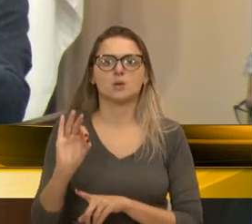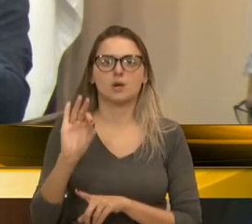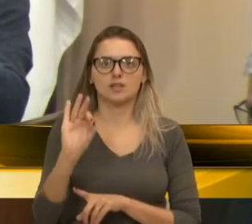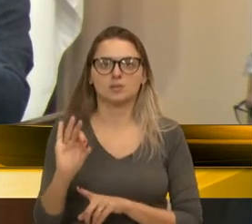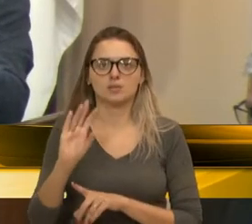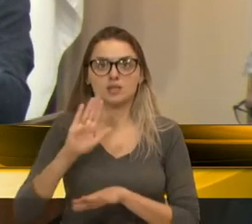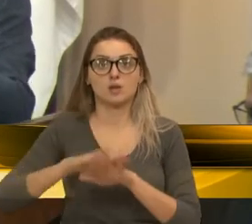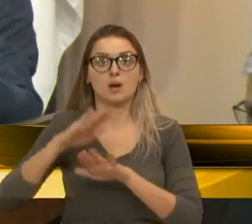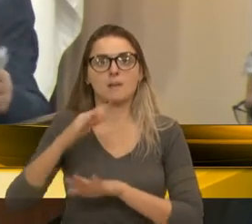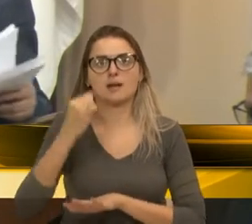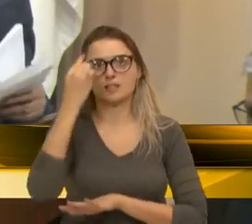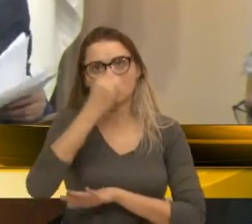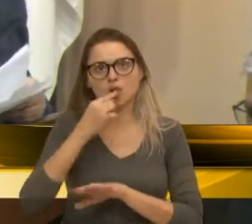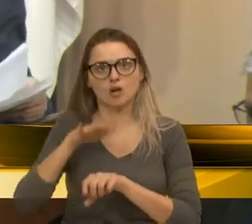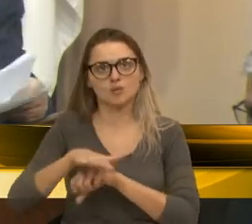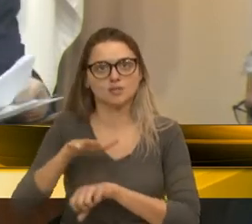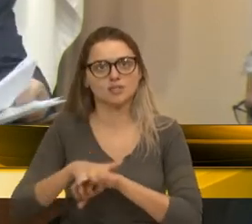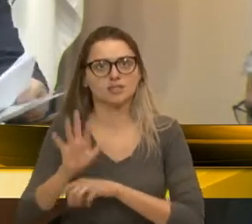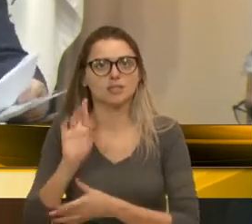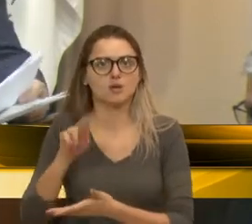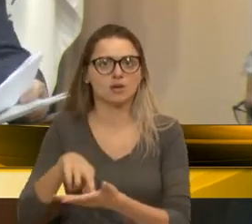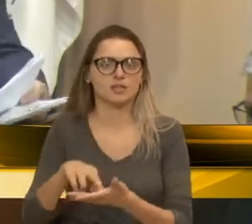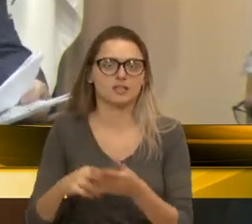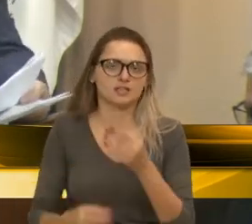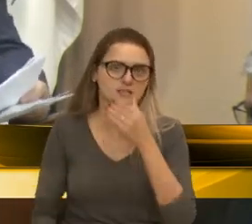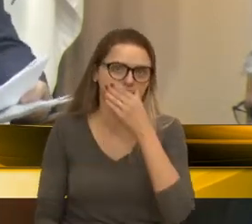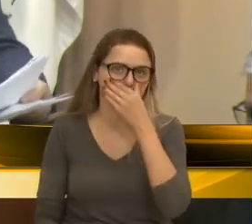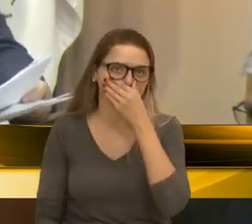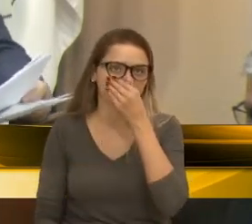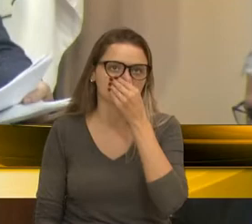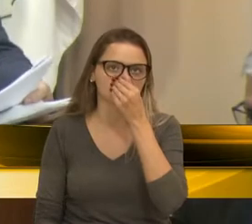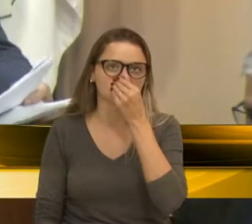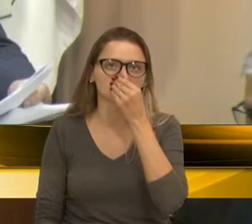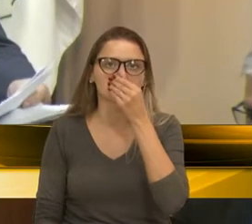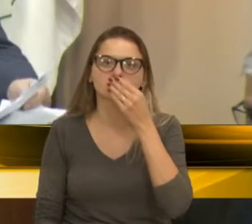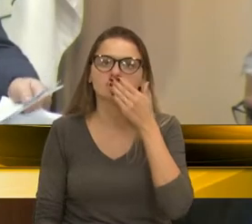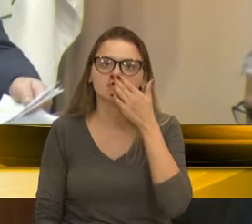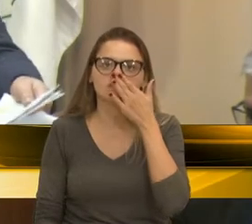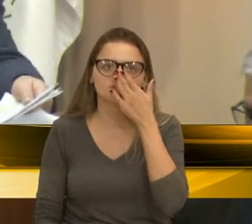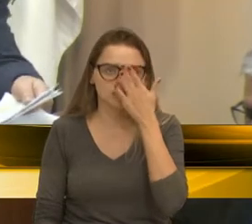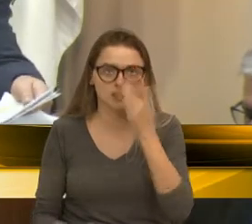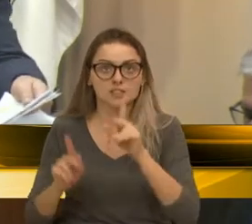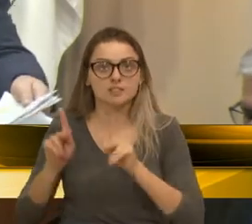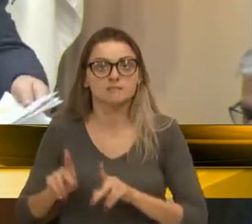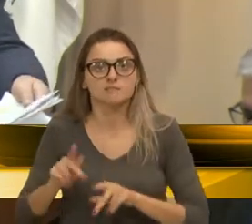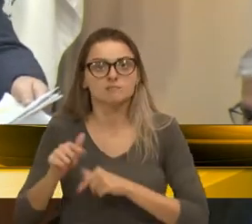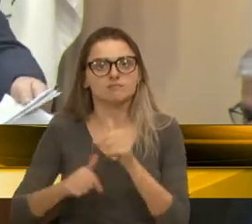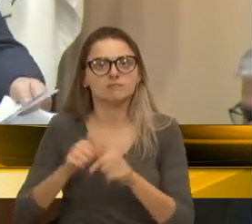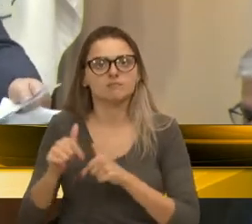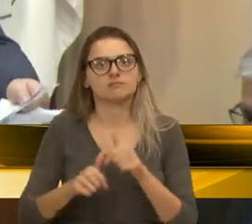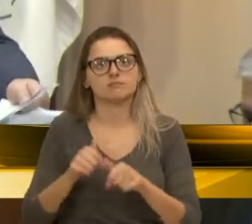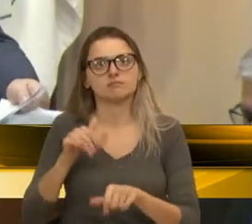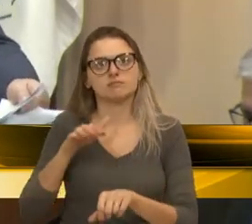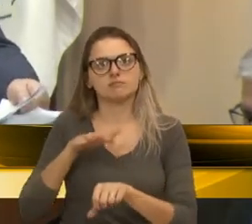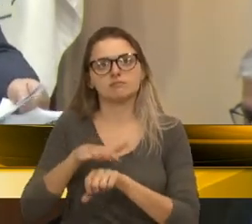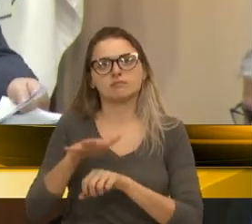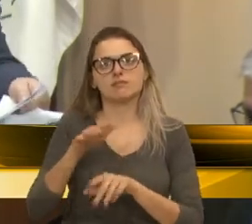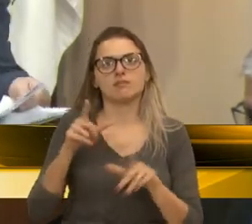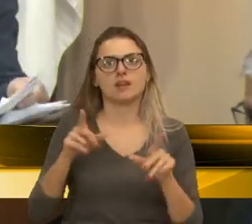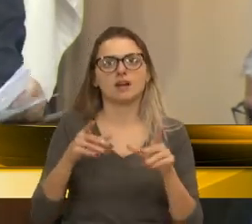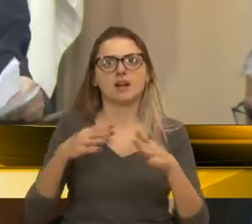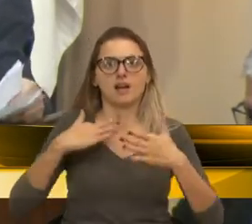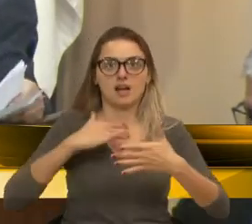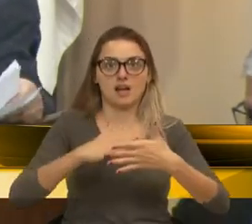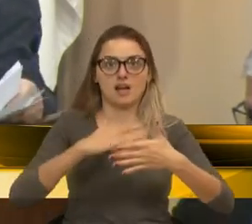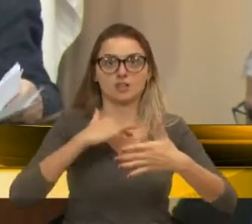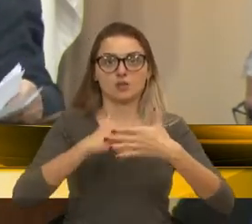disposição por hora extra realizada. E quem trabalhou no SAMAI sabe, né, que a adutora sempre estoura no sábado e no domingo,